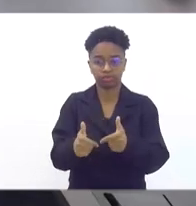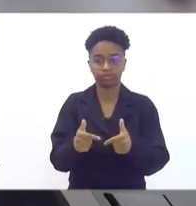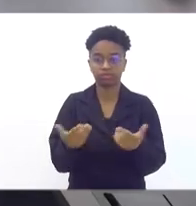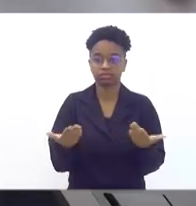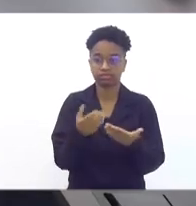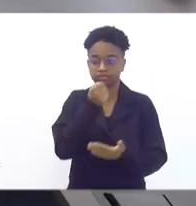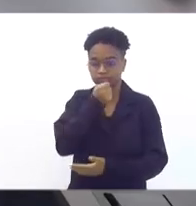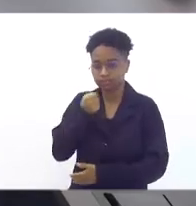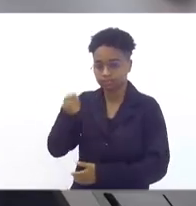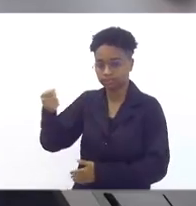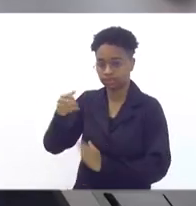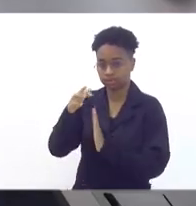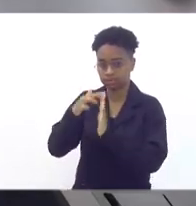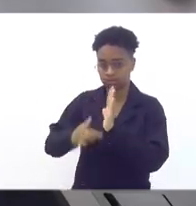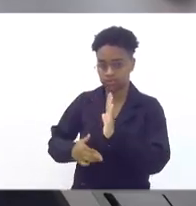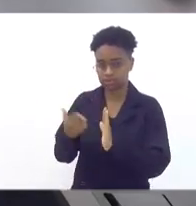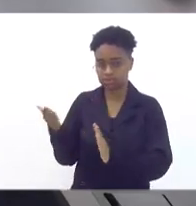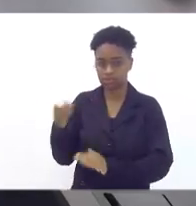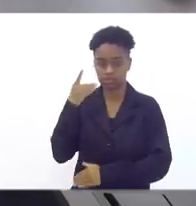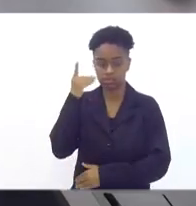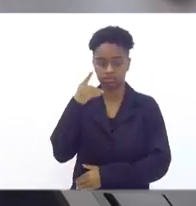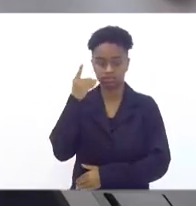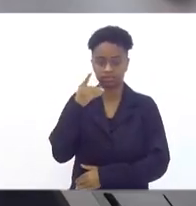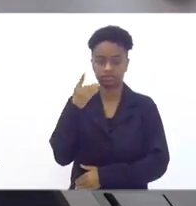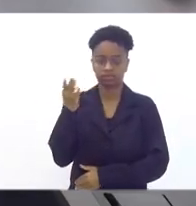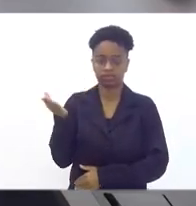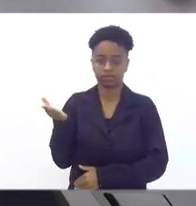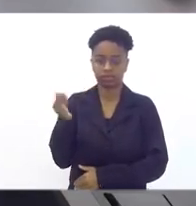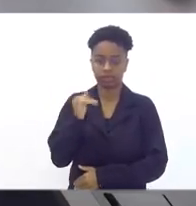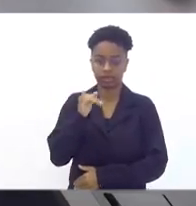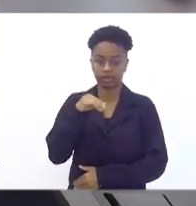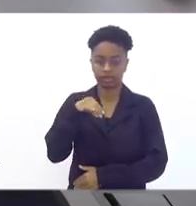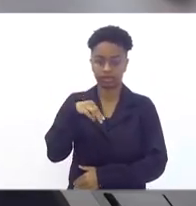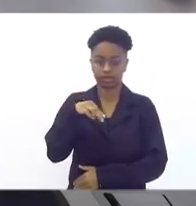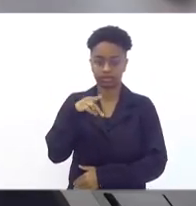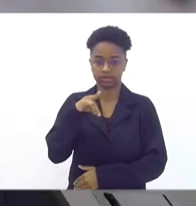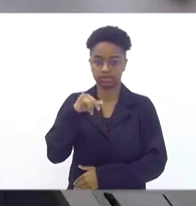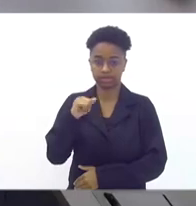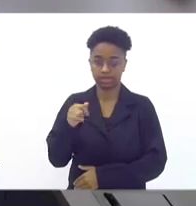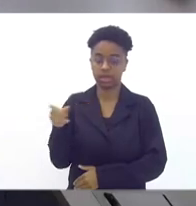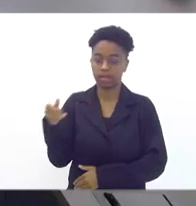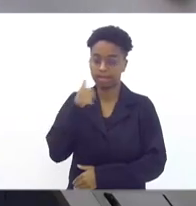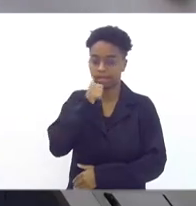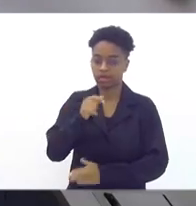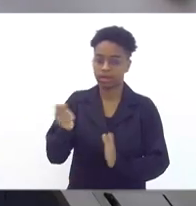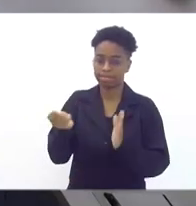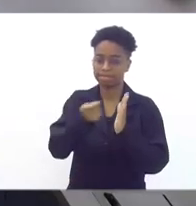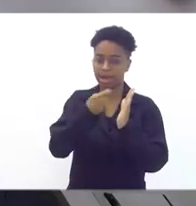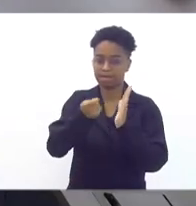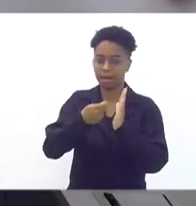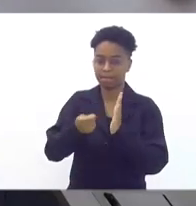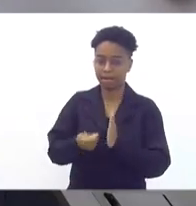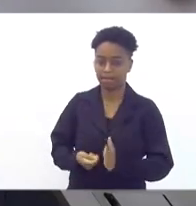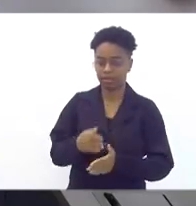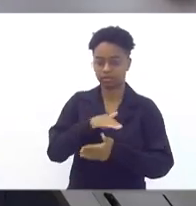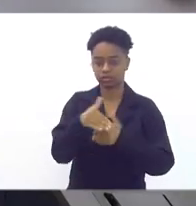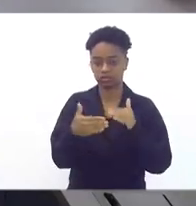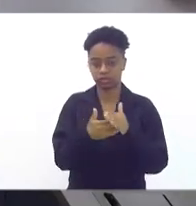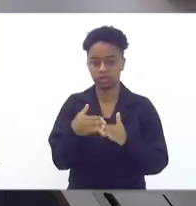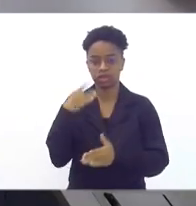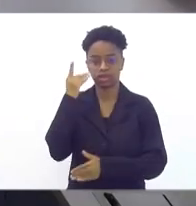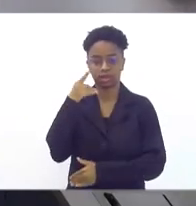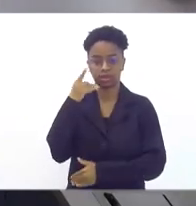a palavra para relatora Agora sim a mulher que vai meter a caneta em tudo isso aí deputada